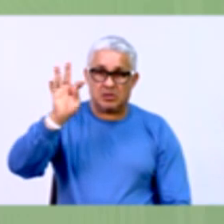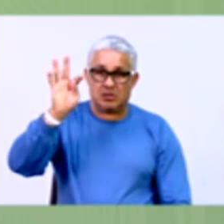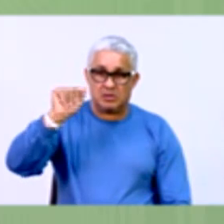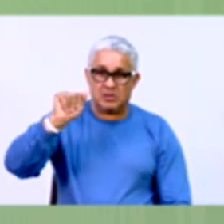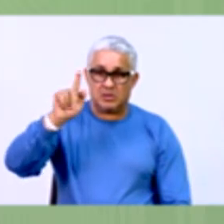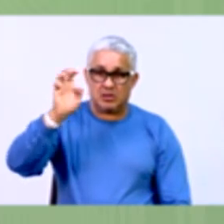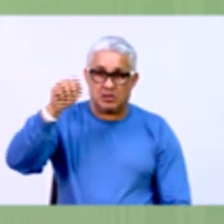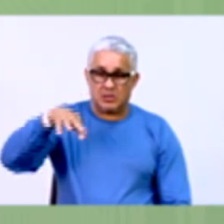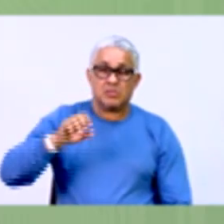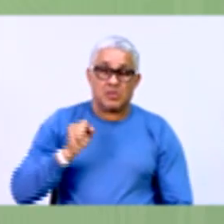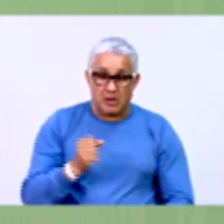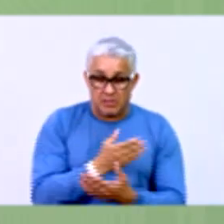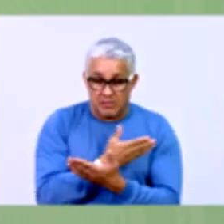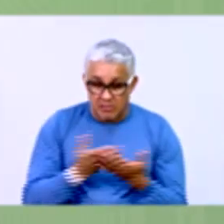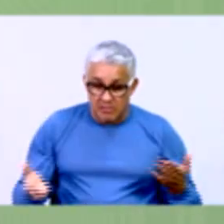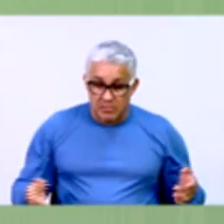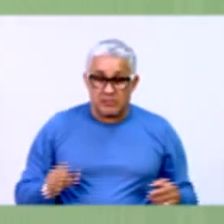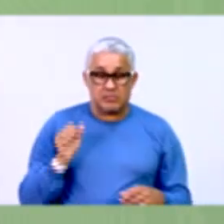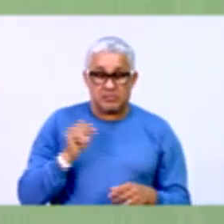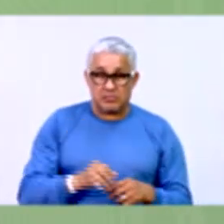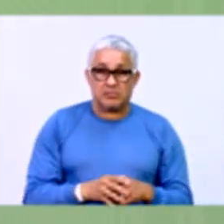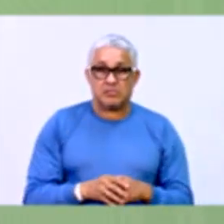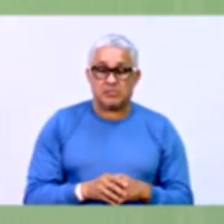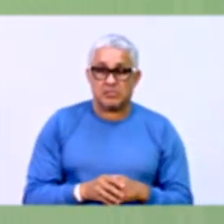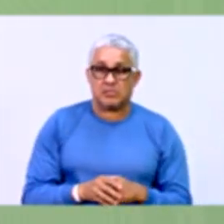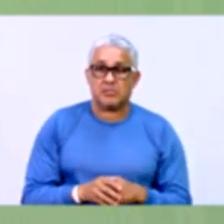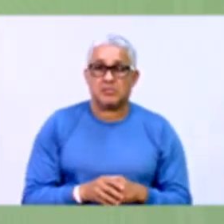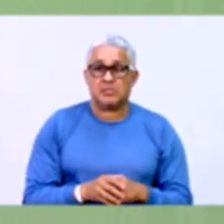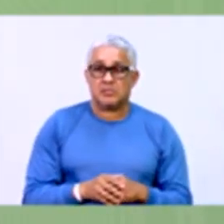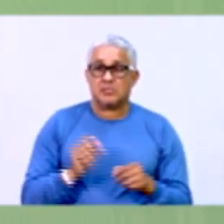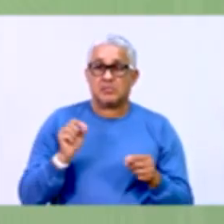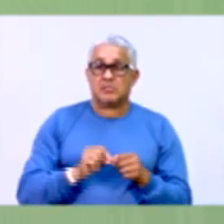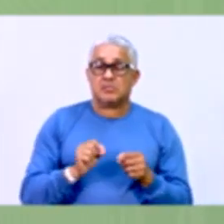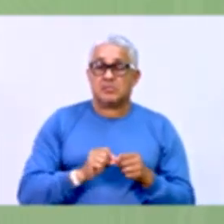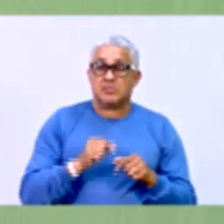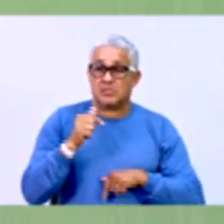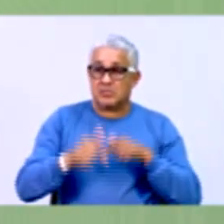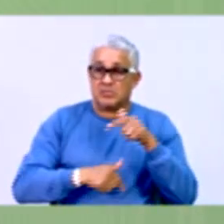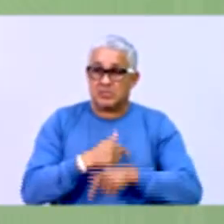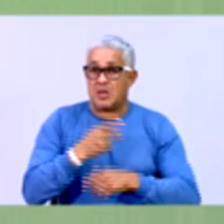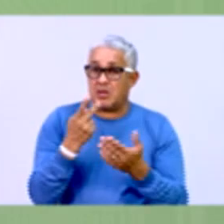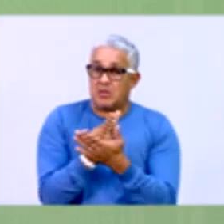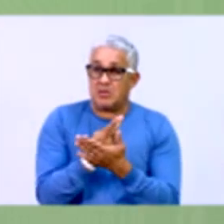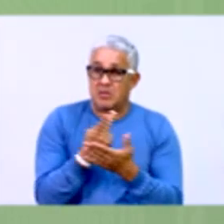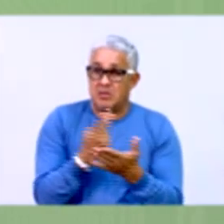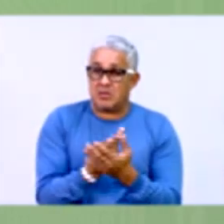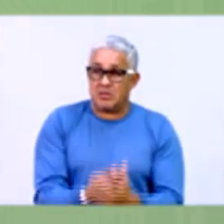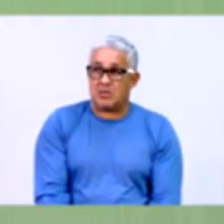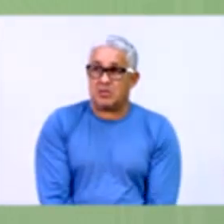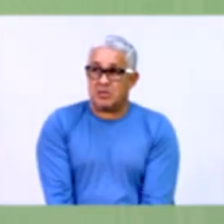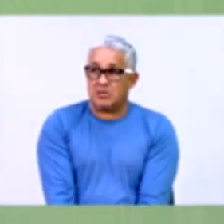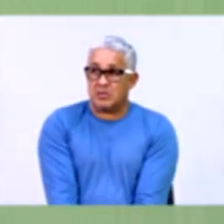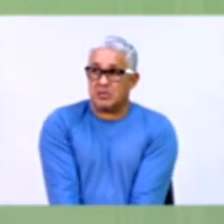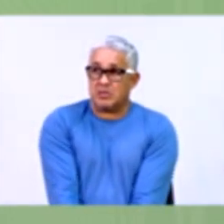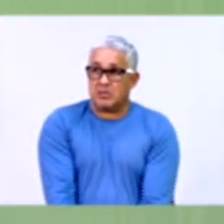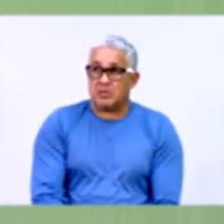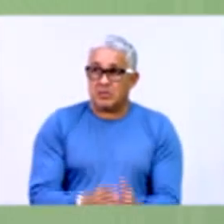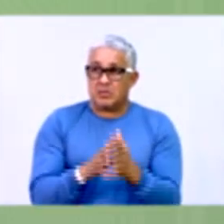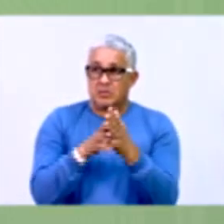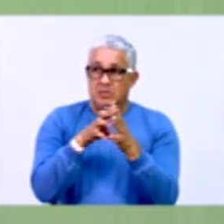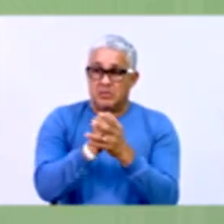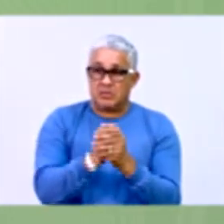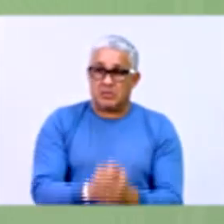ocorrer caso a operação fosse realizada incorretamente. A